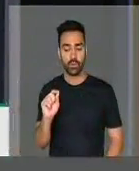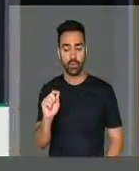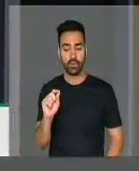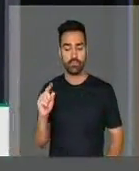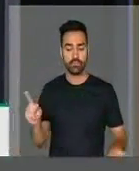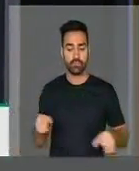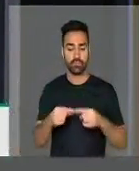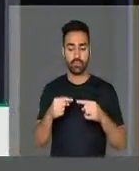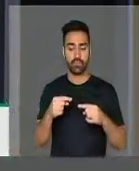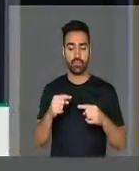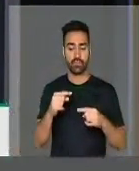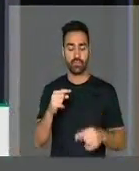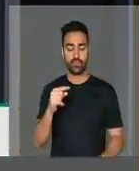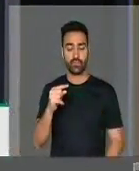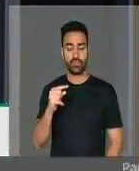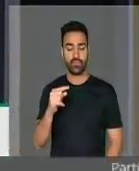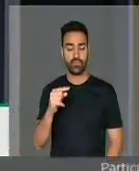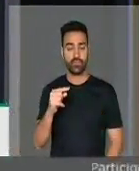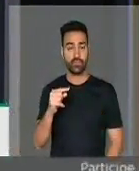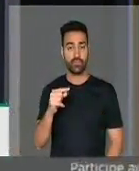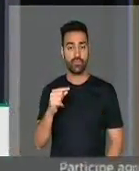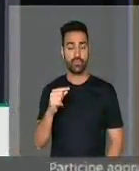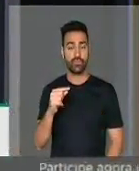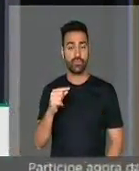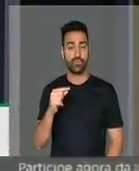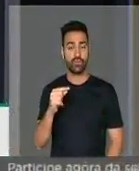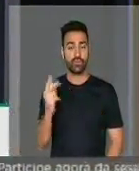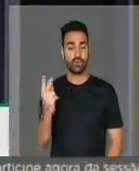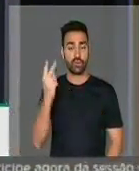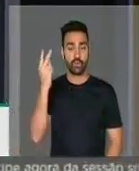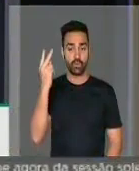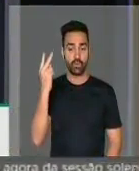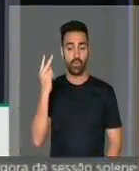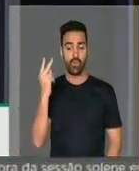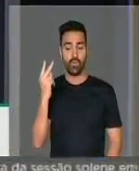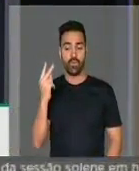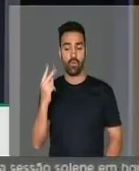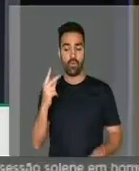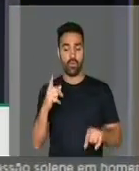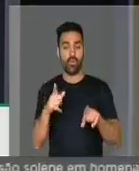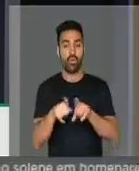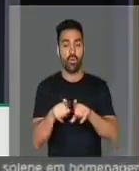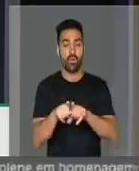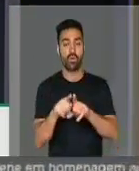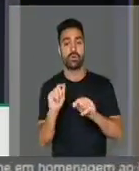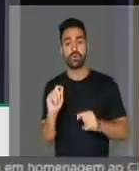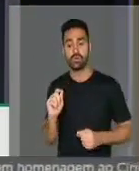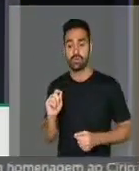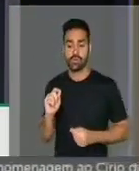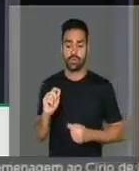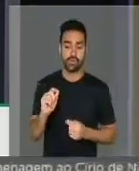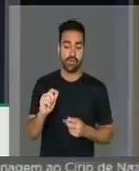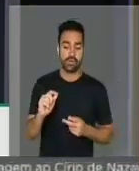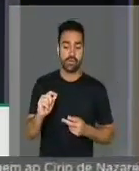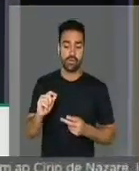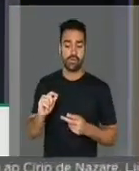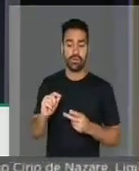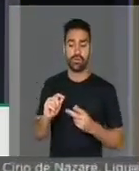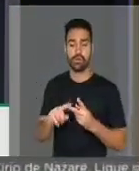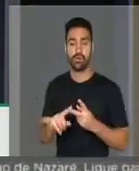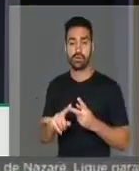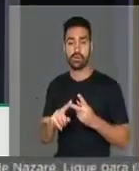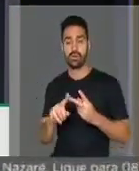valor que, para além do valor estritamente religioso, passou a ser um valor cultural a ponto